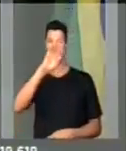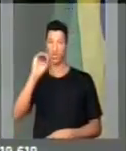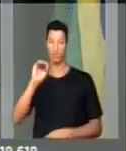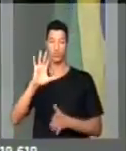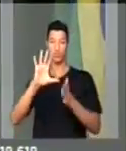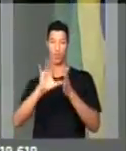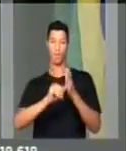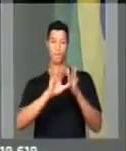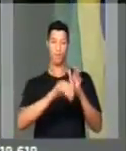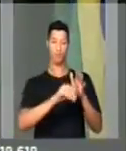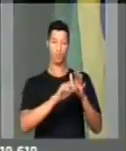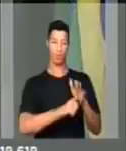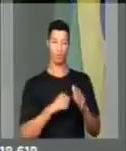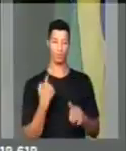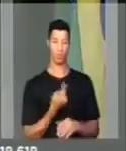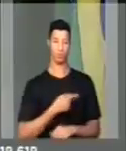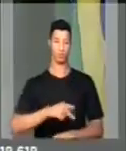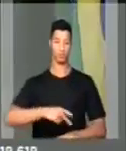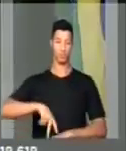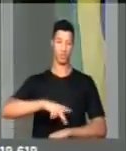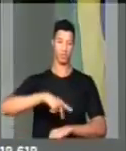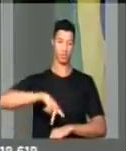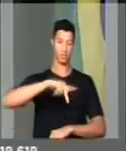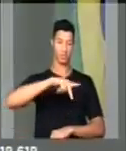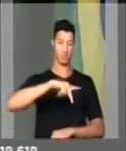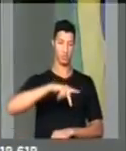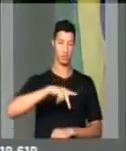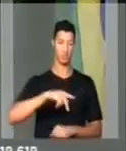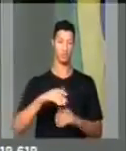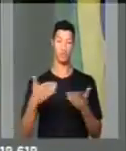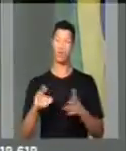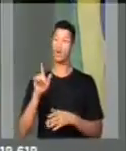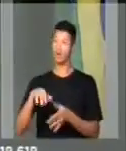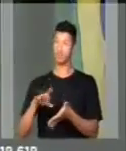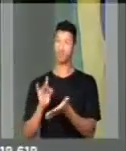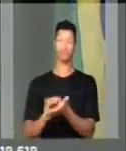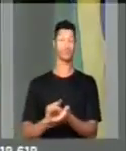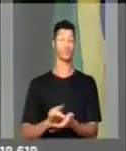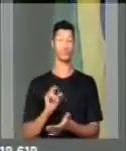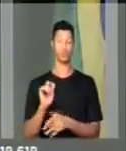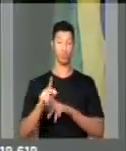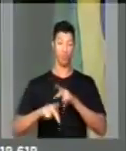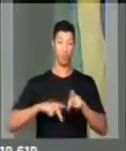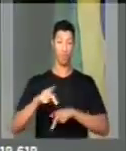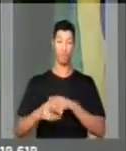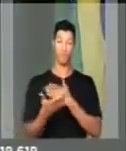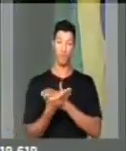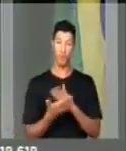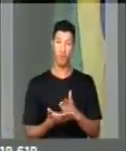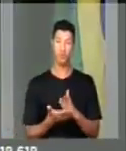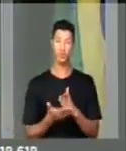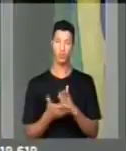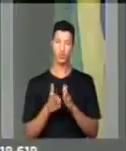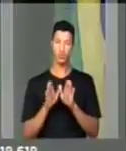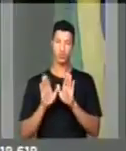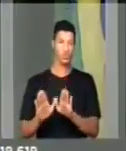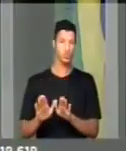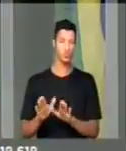os roubos do nosso país. E é lógico, o povo começou a ficar